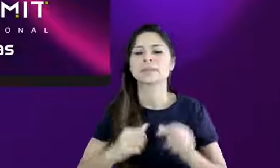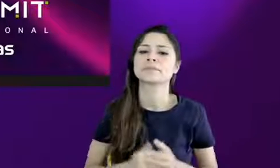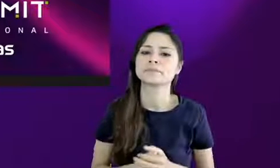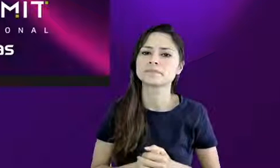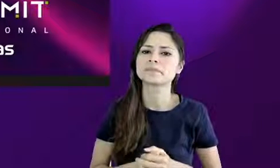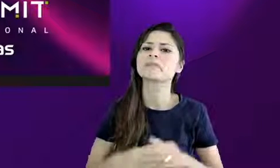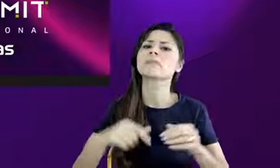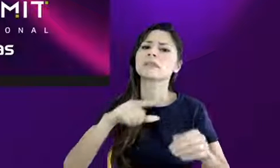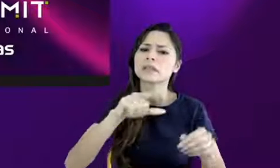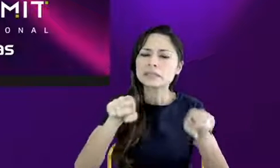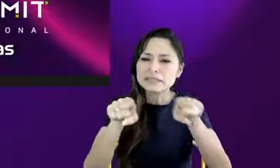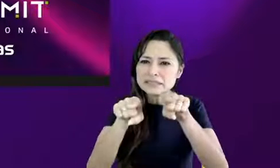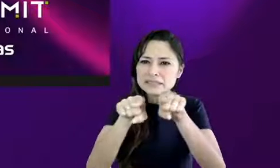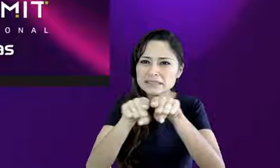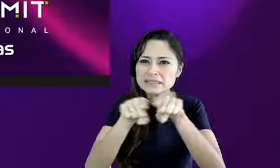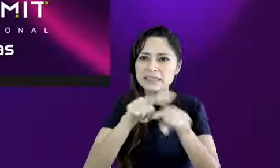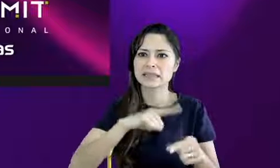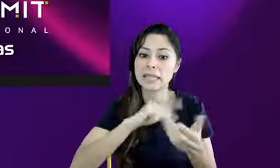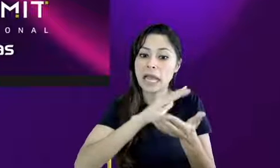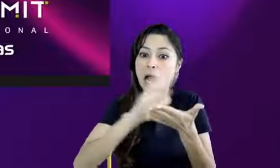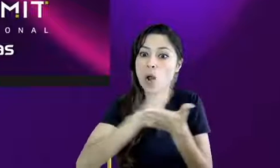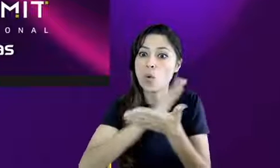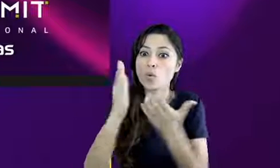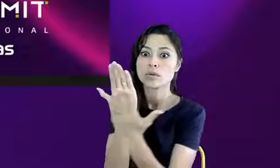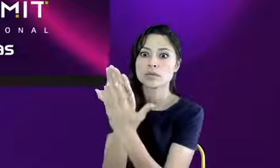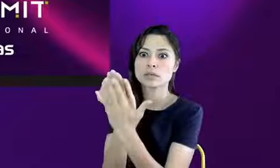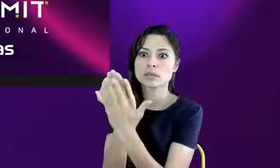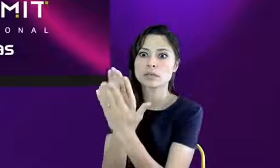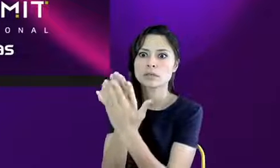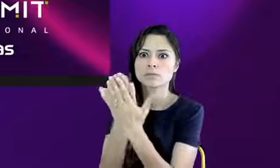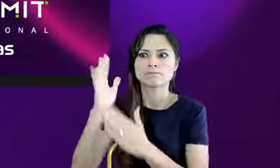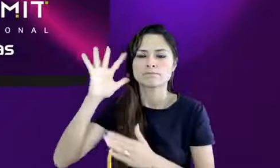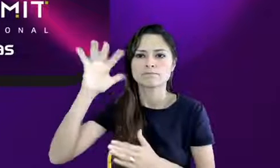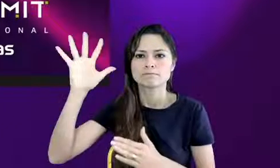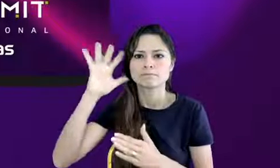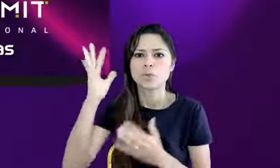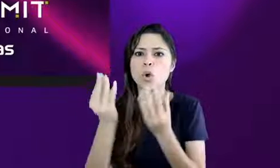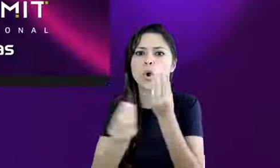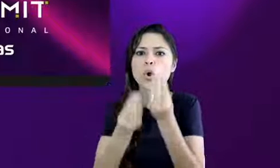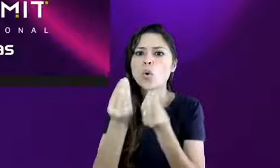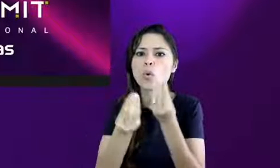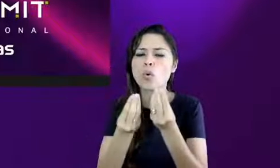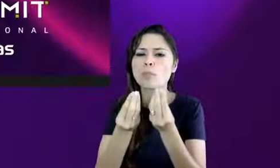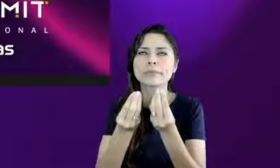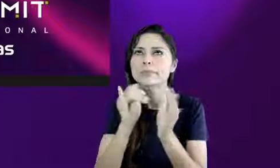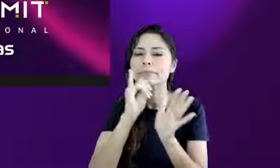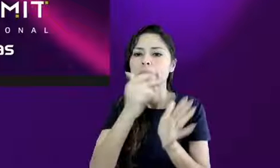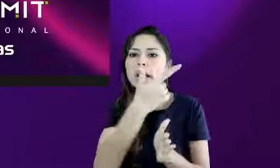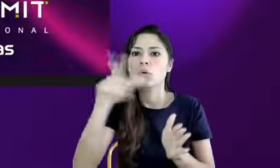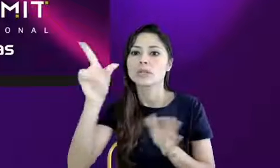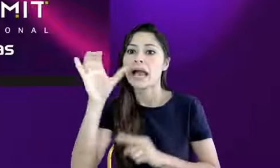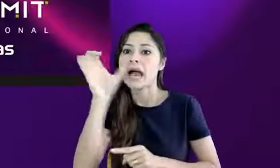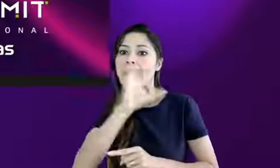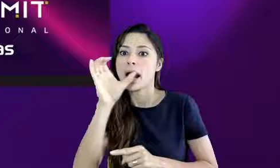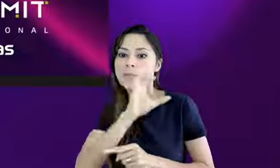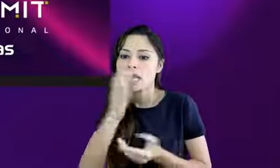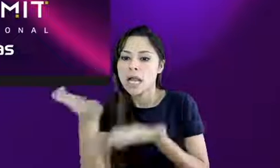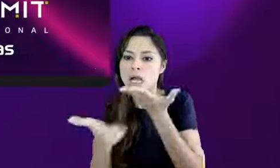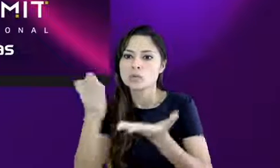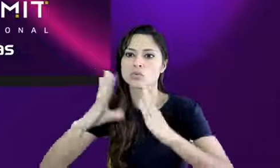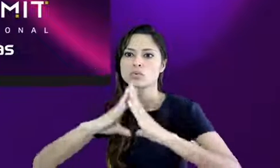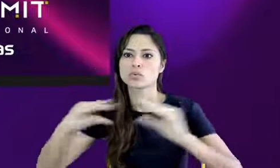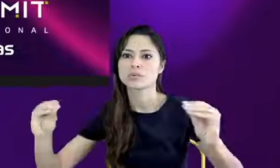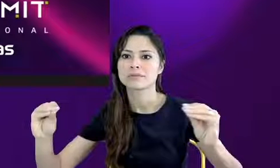atualmente alguns estudos tentando colocar o tofacitinib também numa situação de rapidez de eficácia nesse mesmo contexto, mas nós